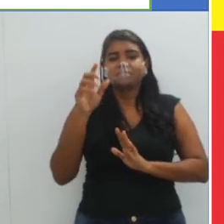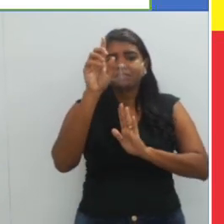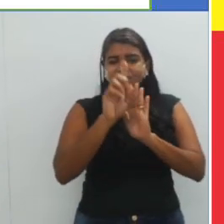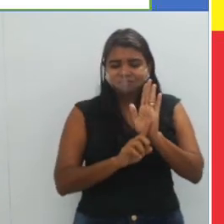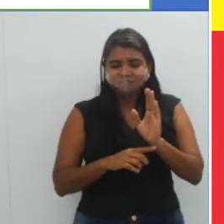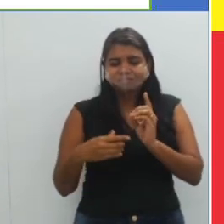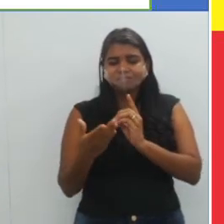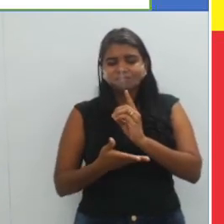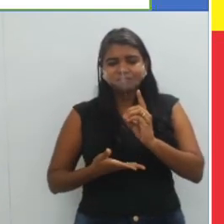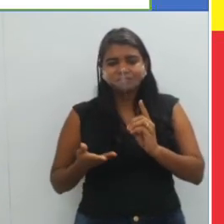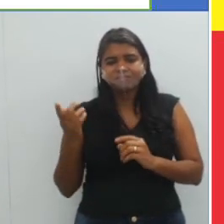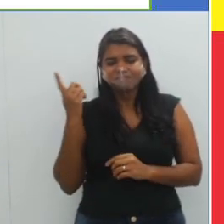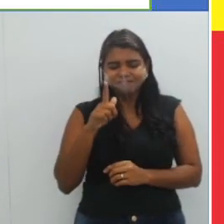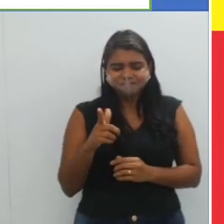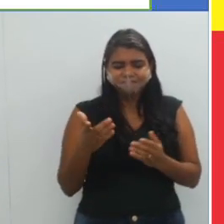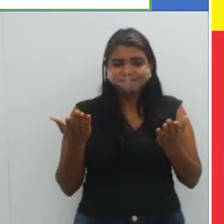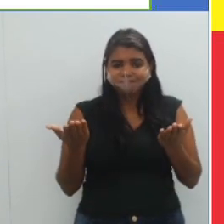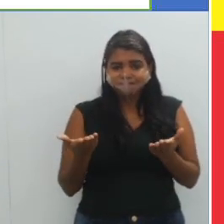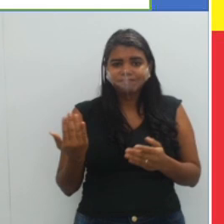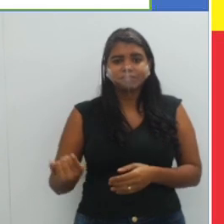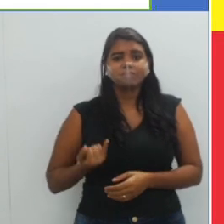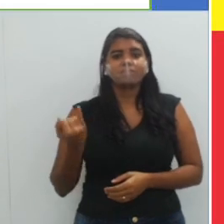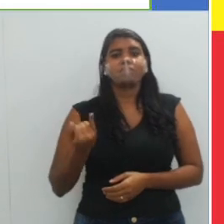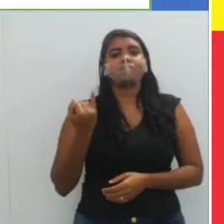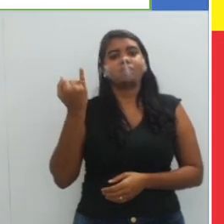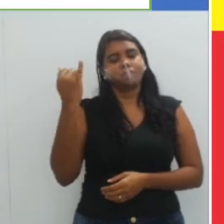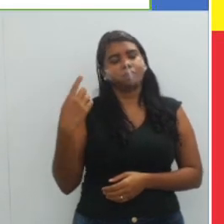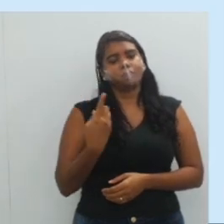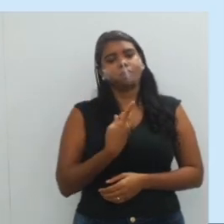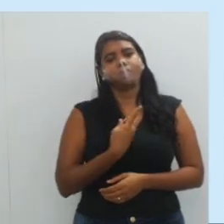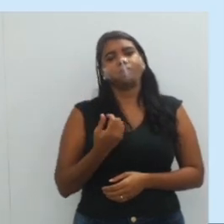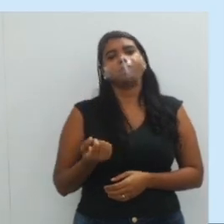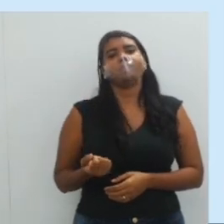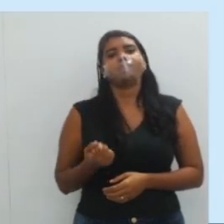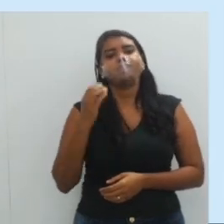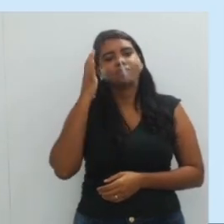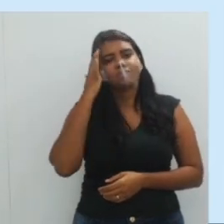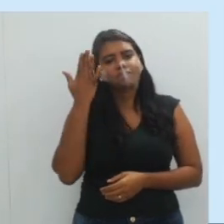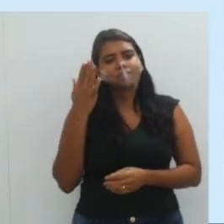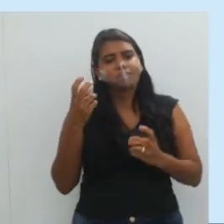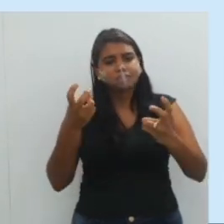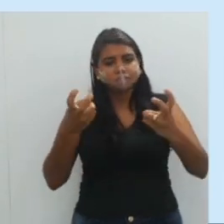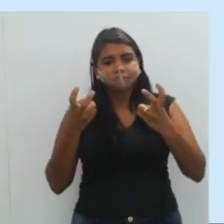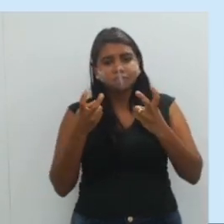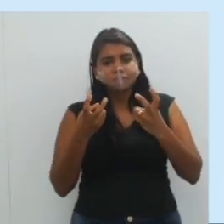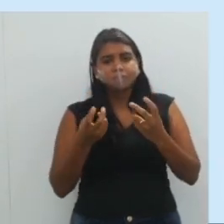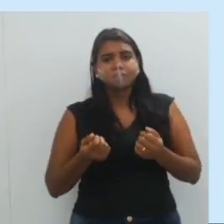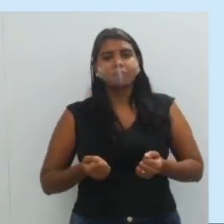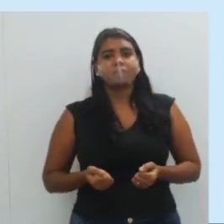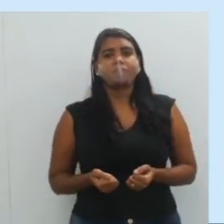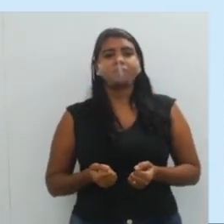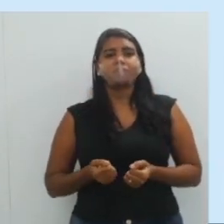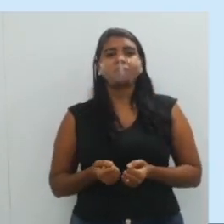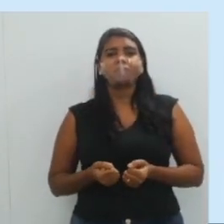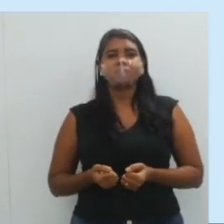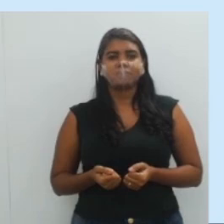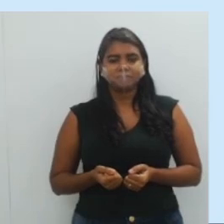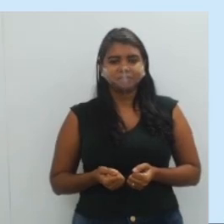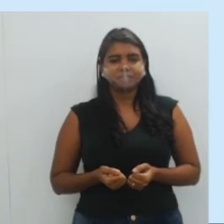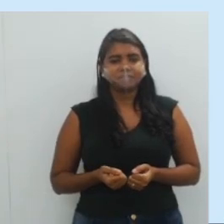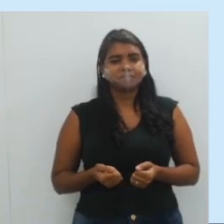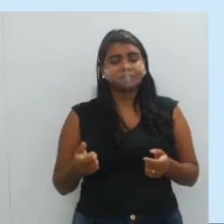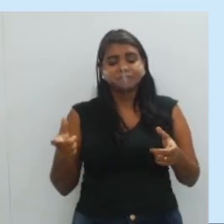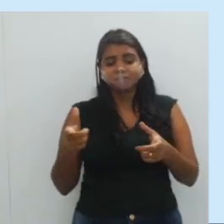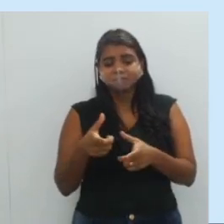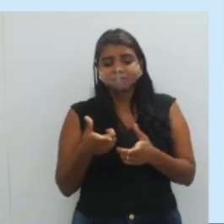seus direitos básicos garantidos. Então é importante a gente delimitar isso, observar essa questão. Então isso aí